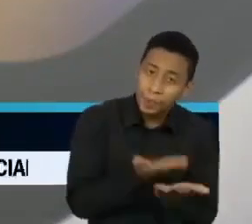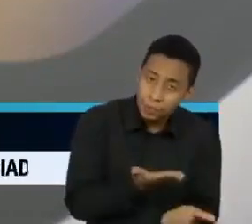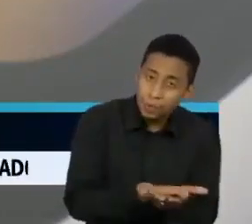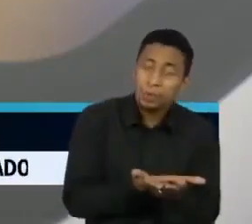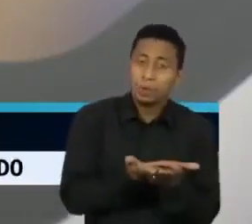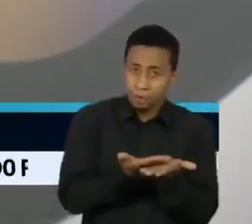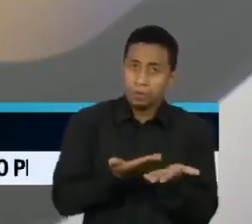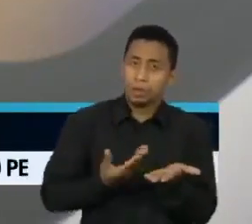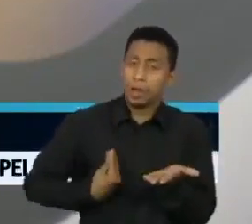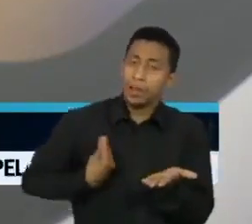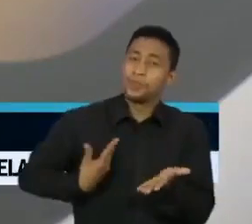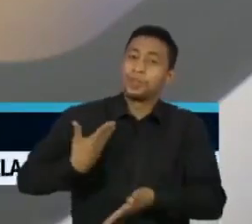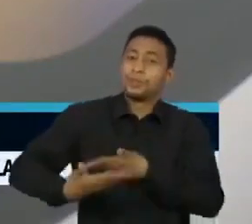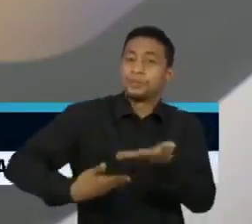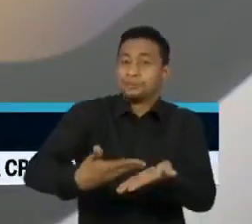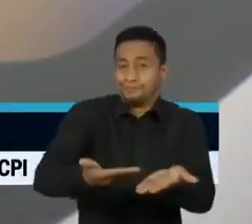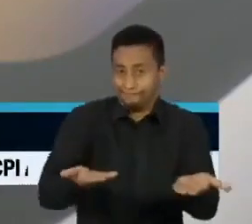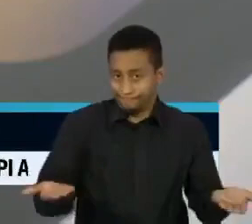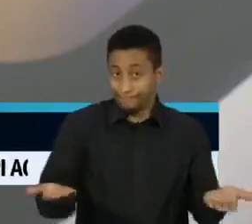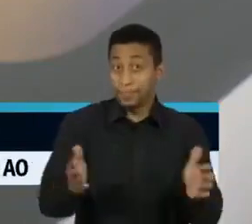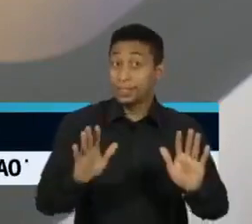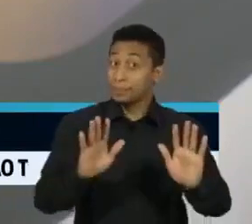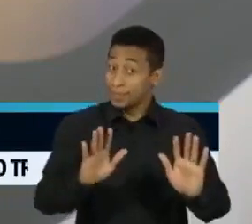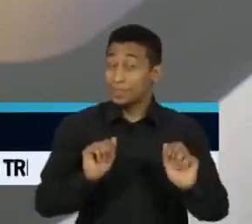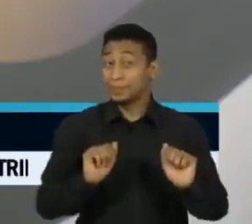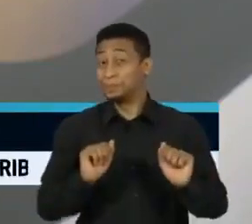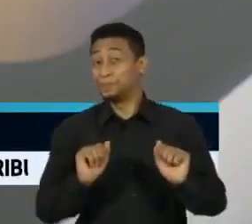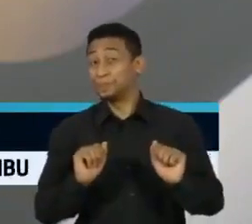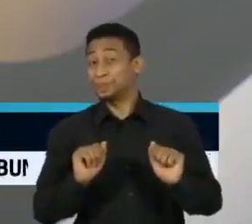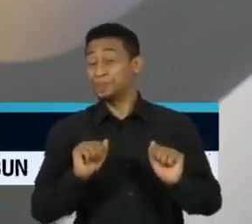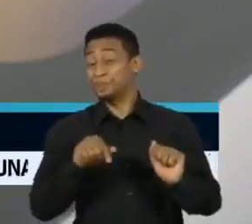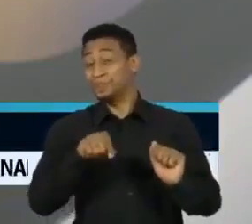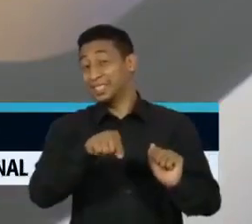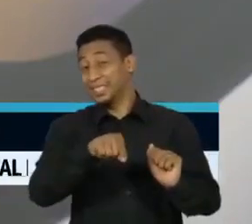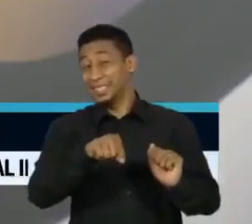continuar vida e não entre